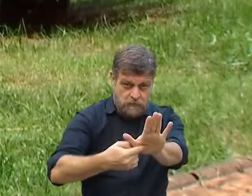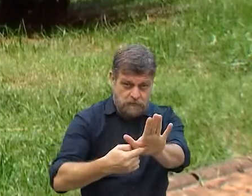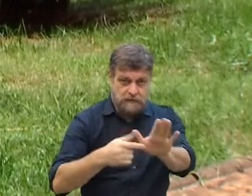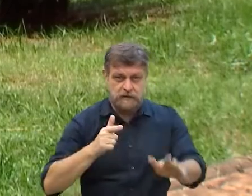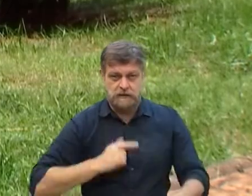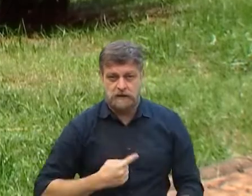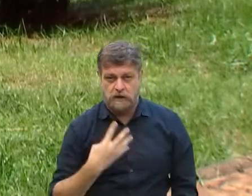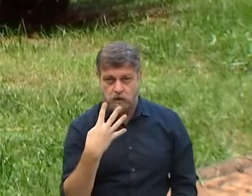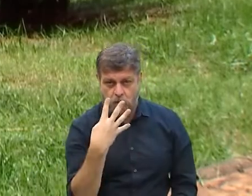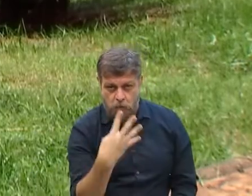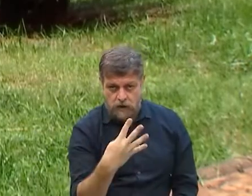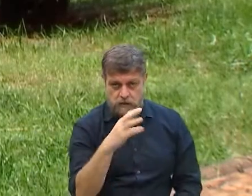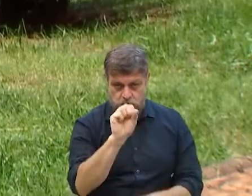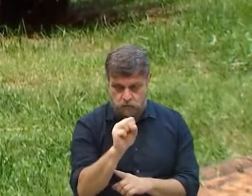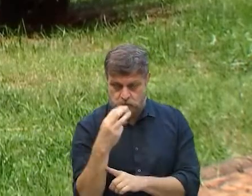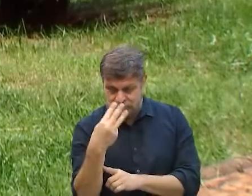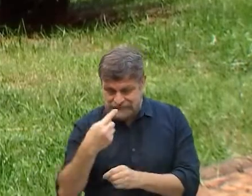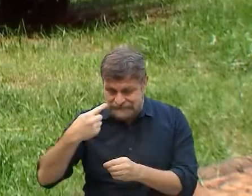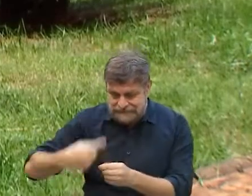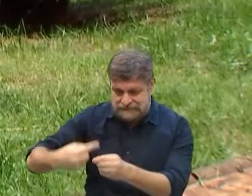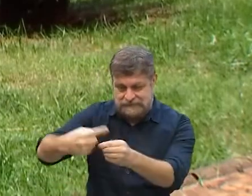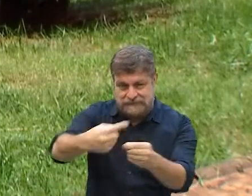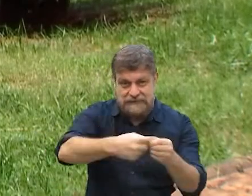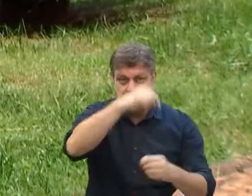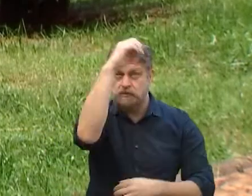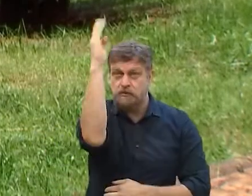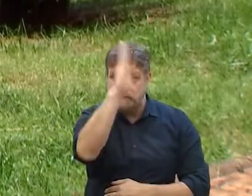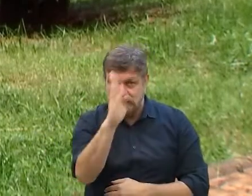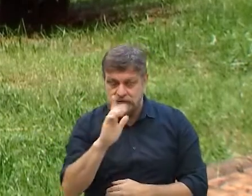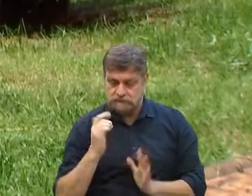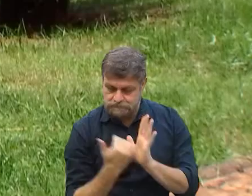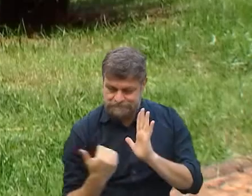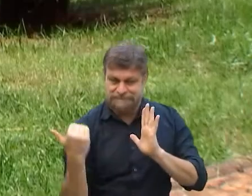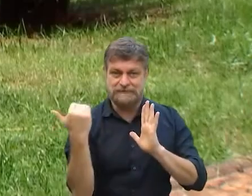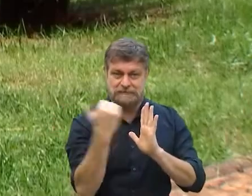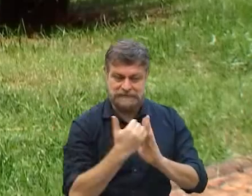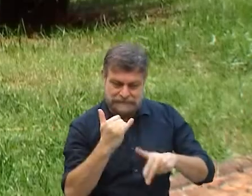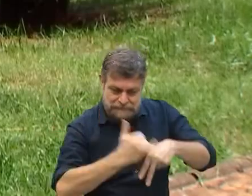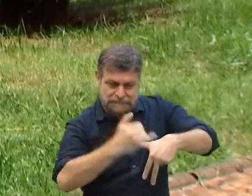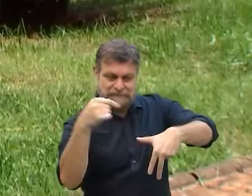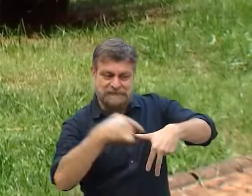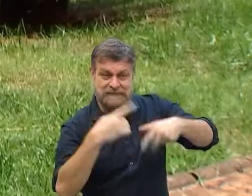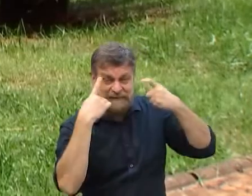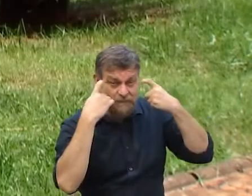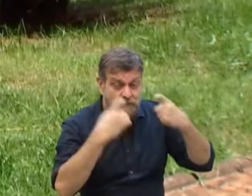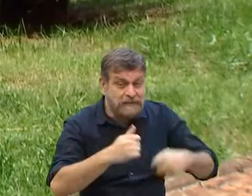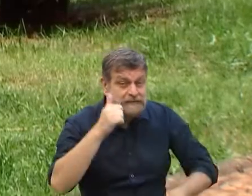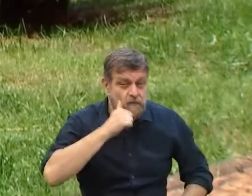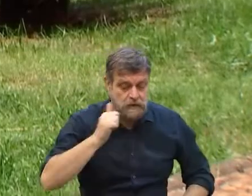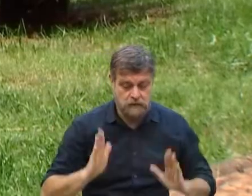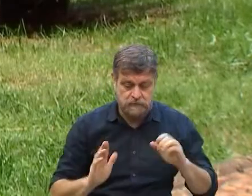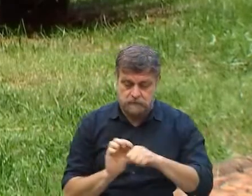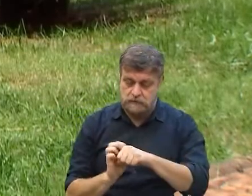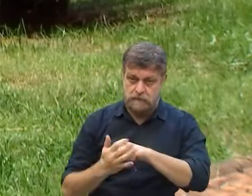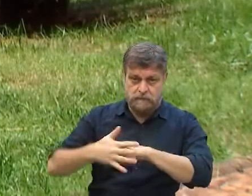que em 483 cidades do Brasil houve aumento do número de casos de violência contra a mulher durante a pandemia,